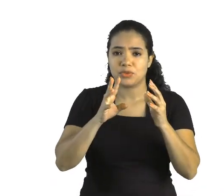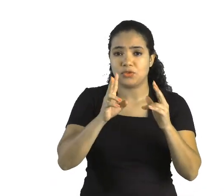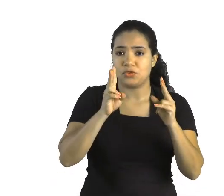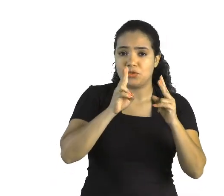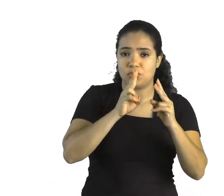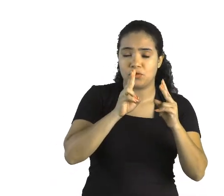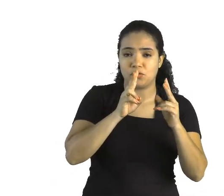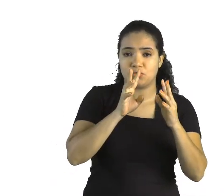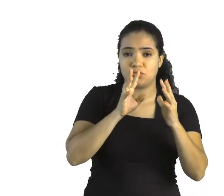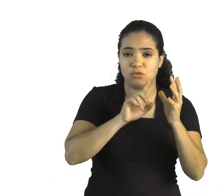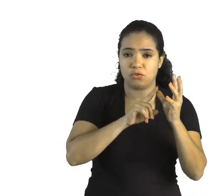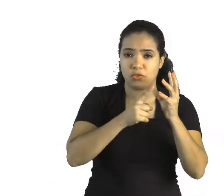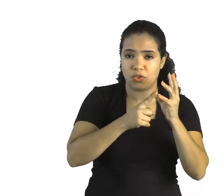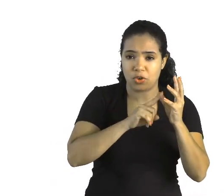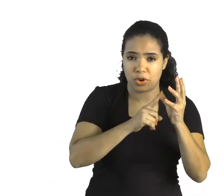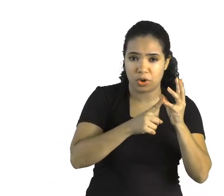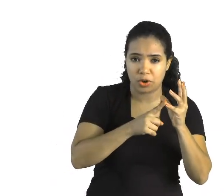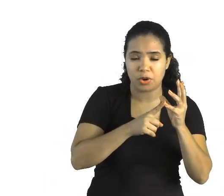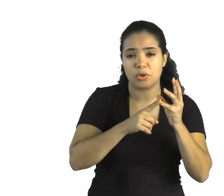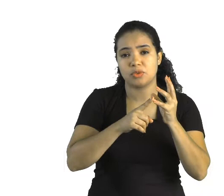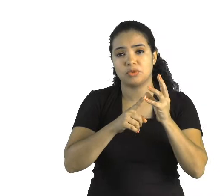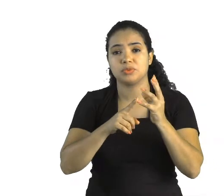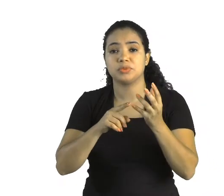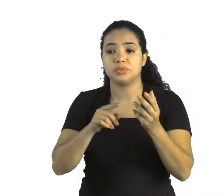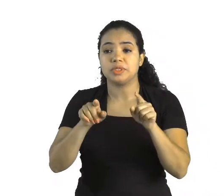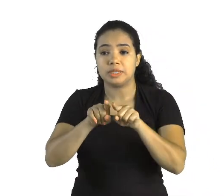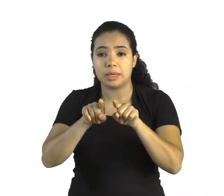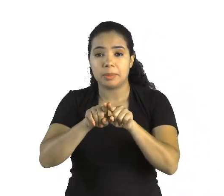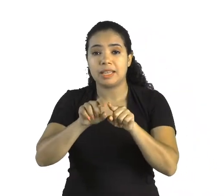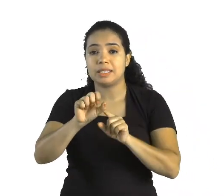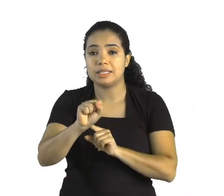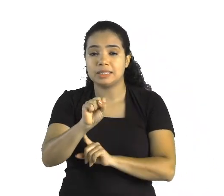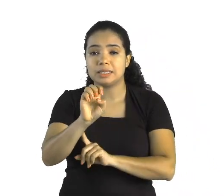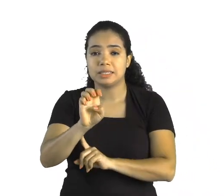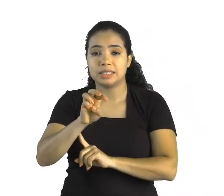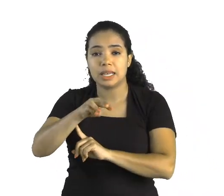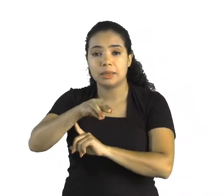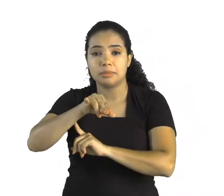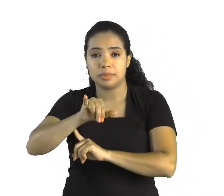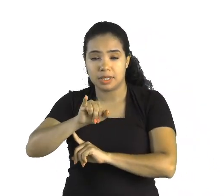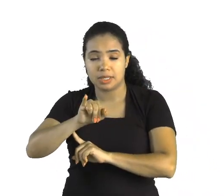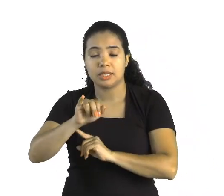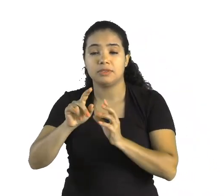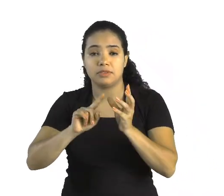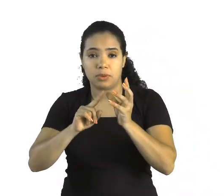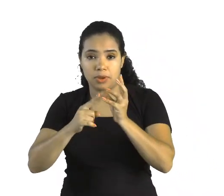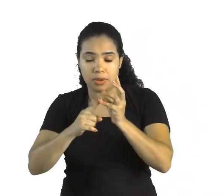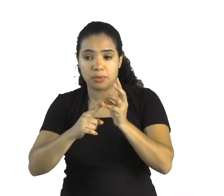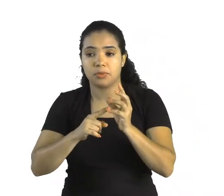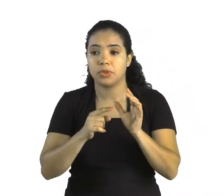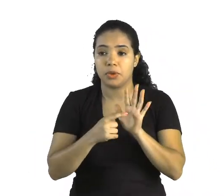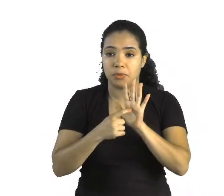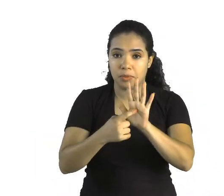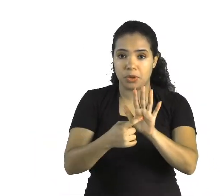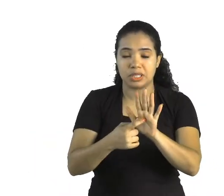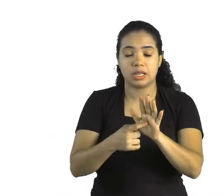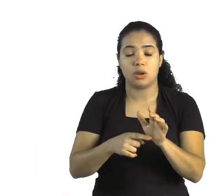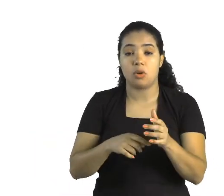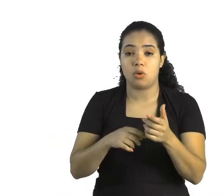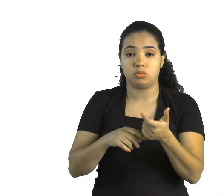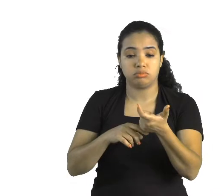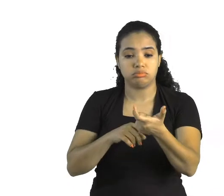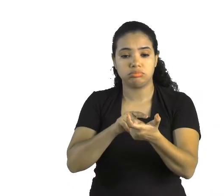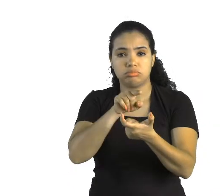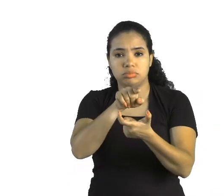duas vogais, uma vogal e uma semivogal na mesma sílaba. Então, sempre que aparece um ditongo, e eu tenho uma palavra, uma